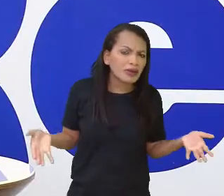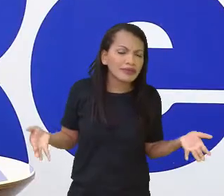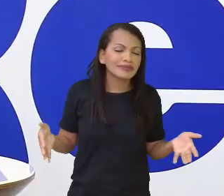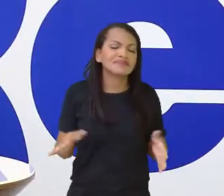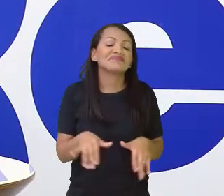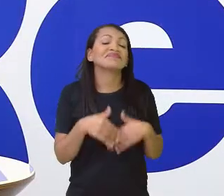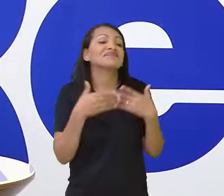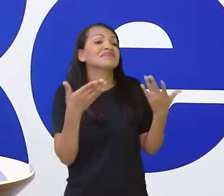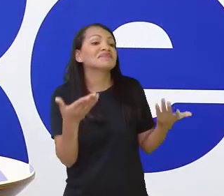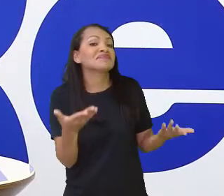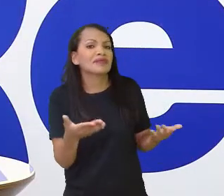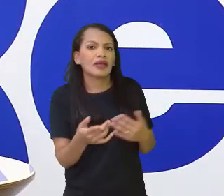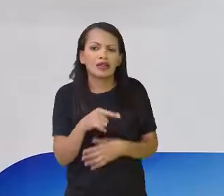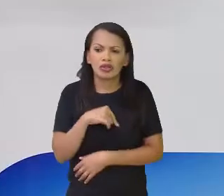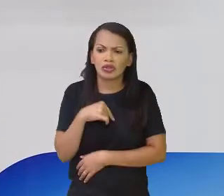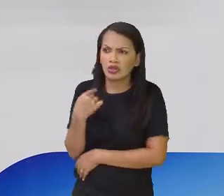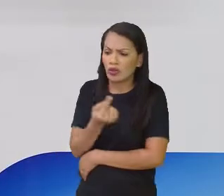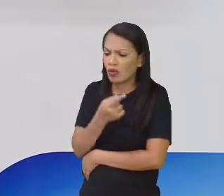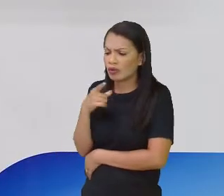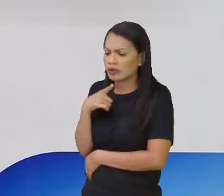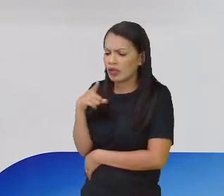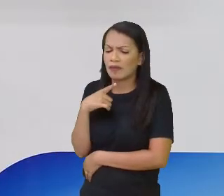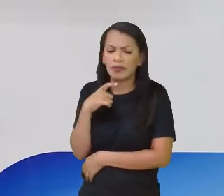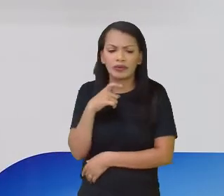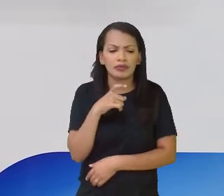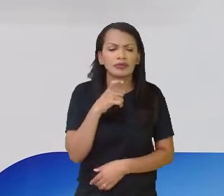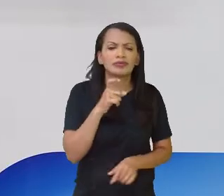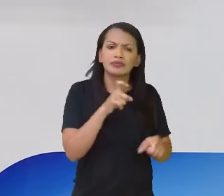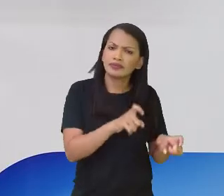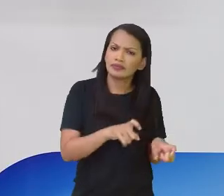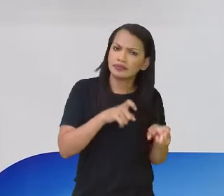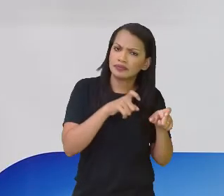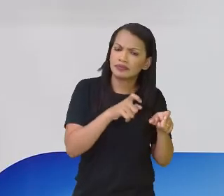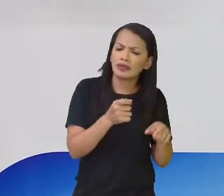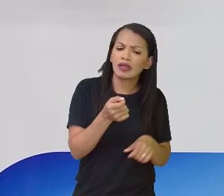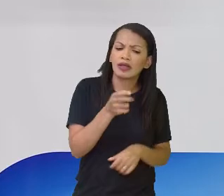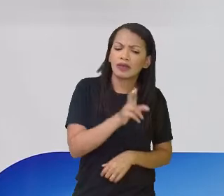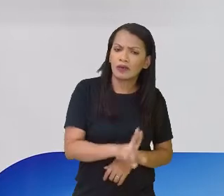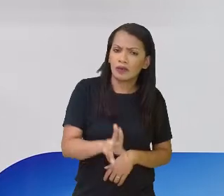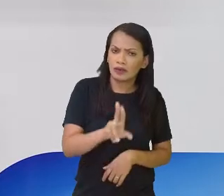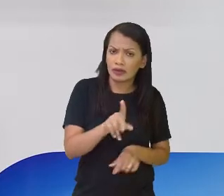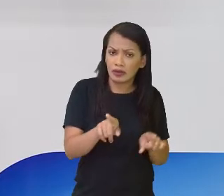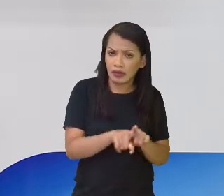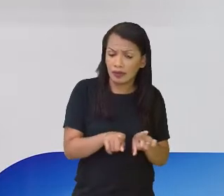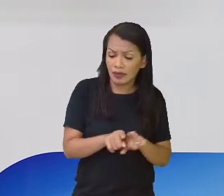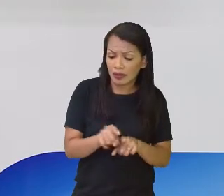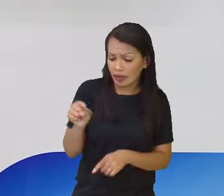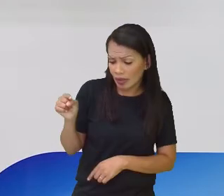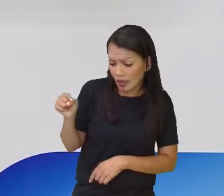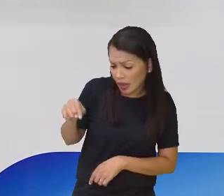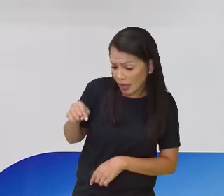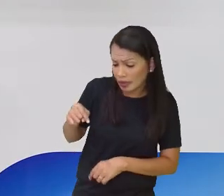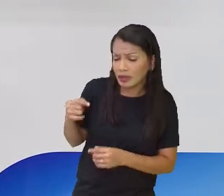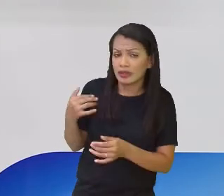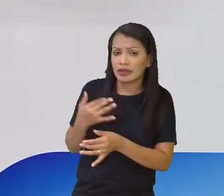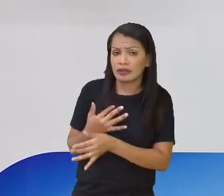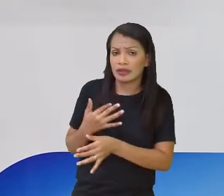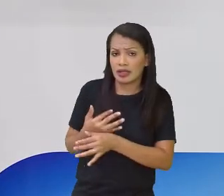minha gente? O que é que nós temos do campo, né, que a gente utiliza também aqui na